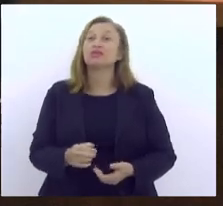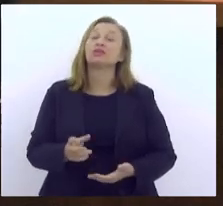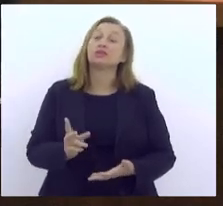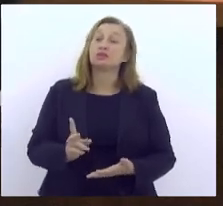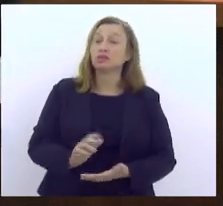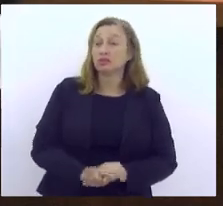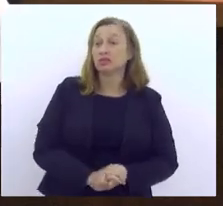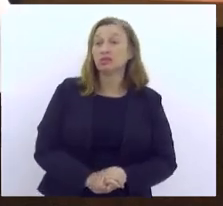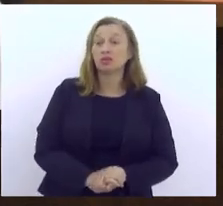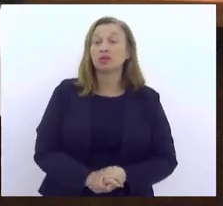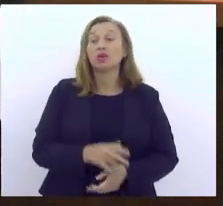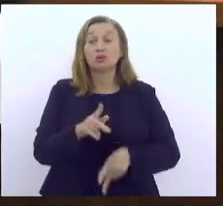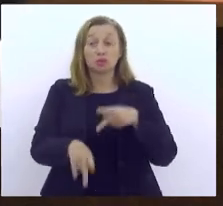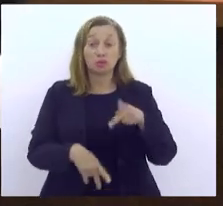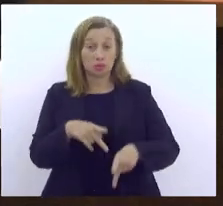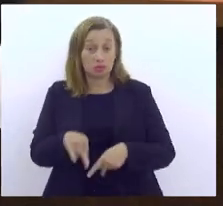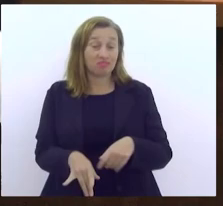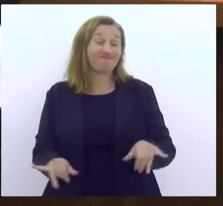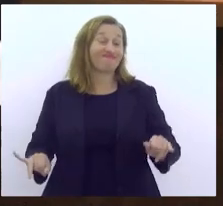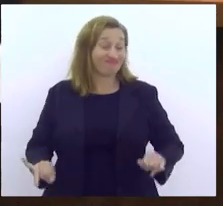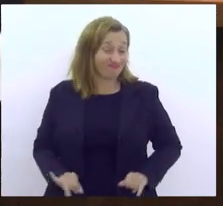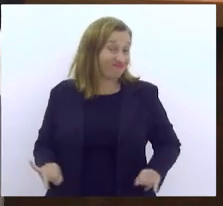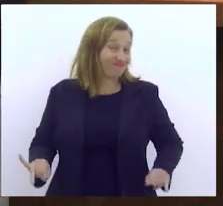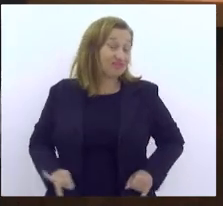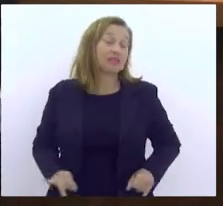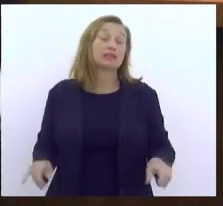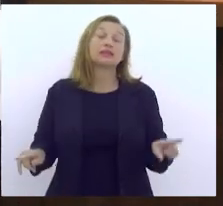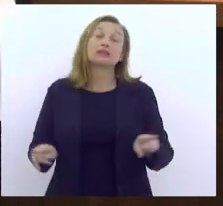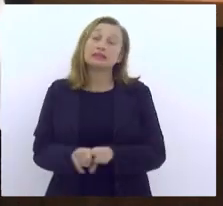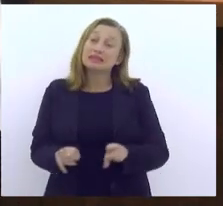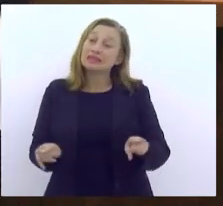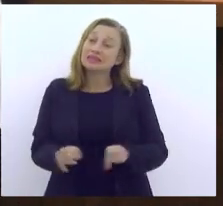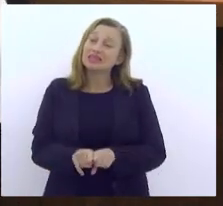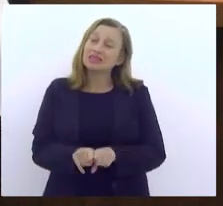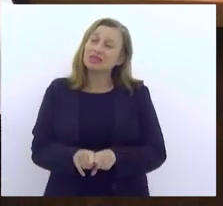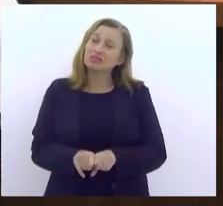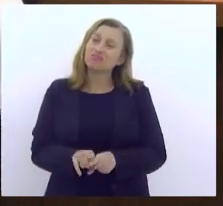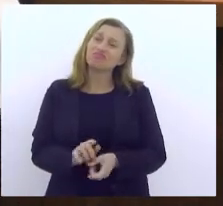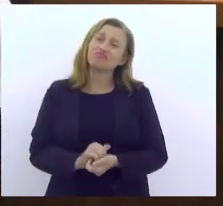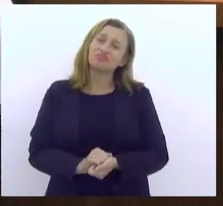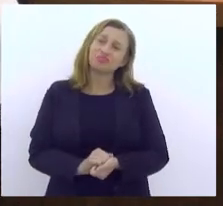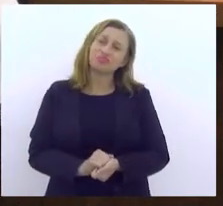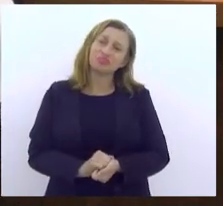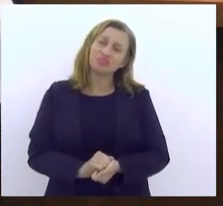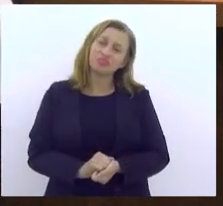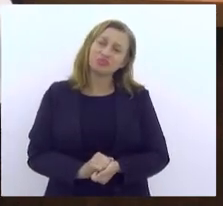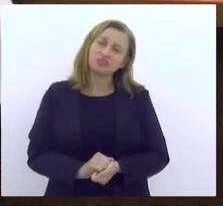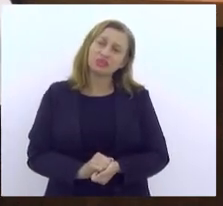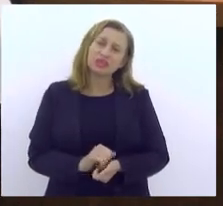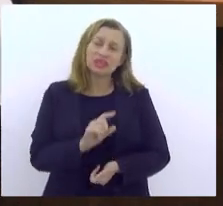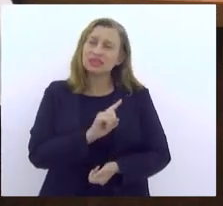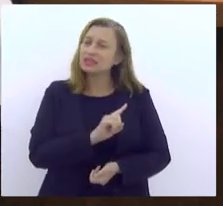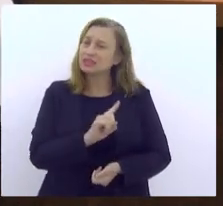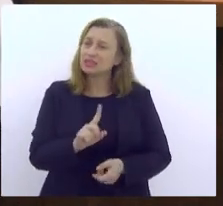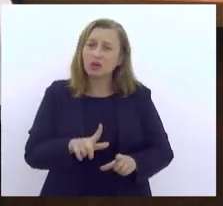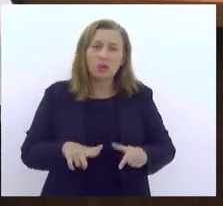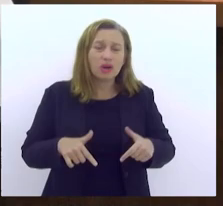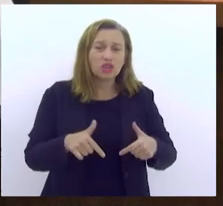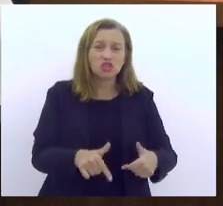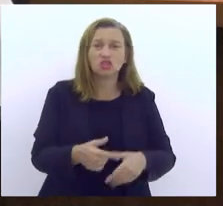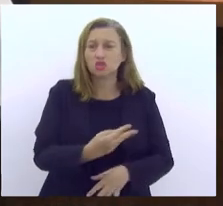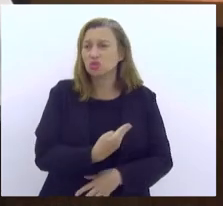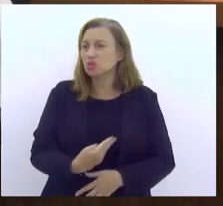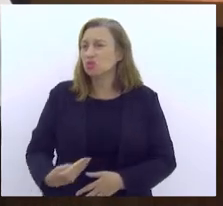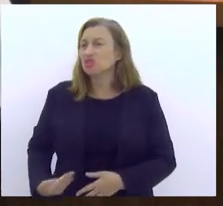a população vem sofrendo, mas também diante da inação, da omissão de um governo